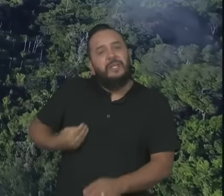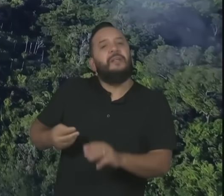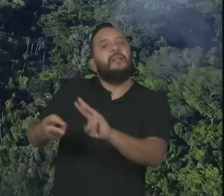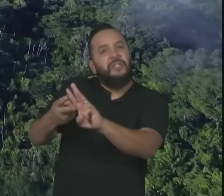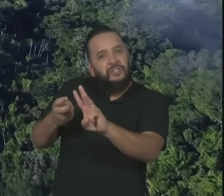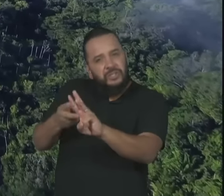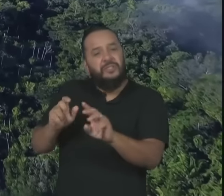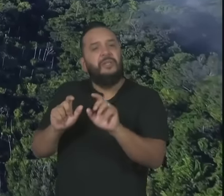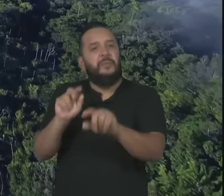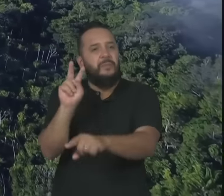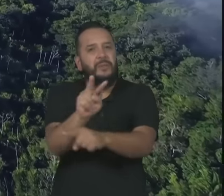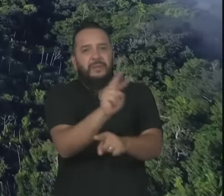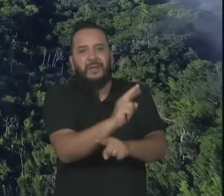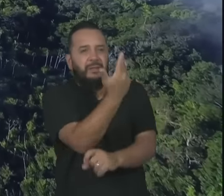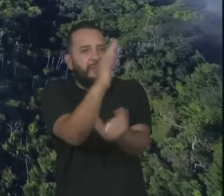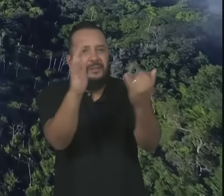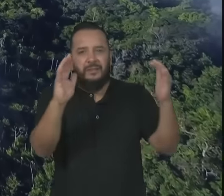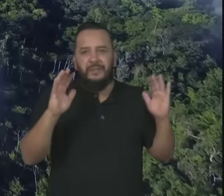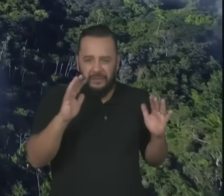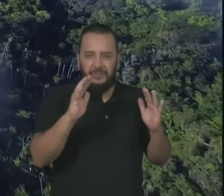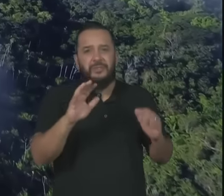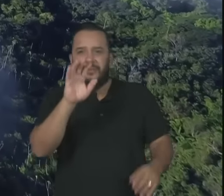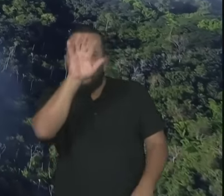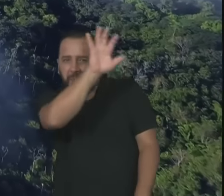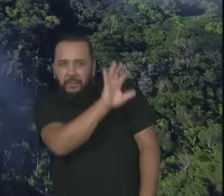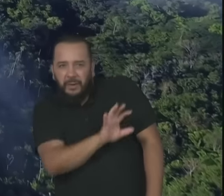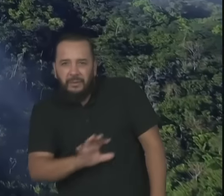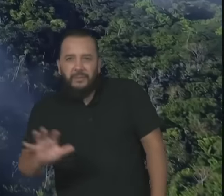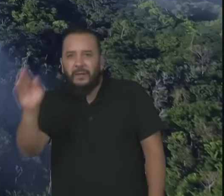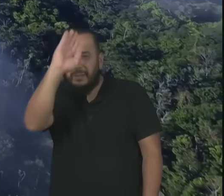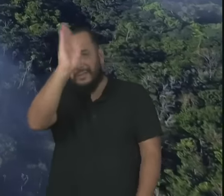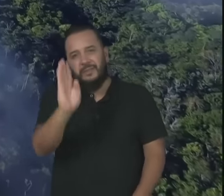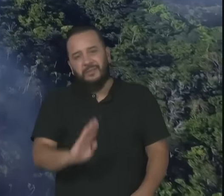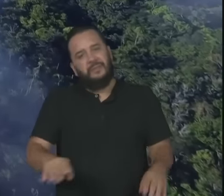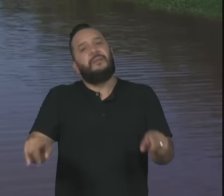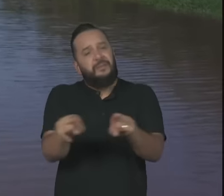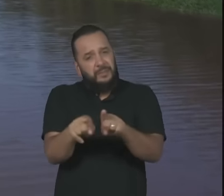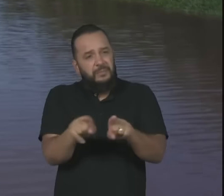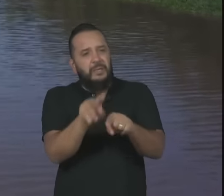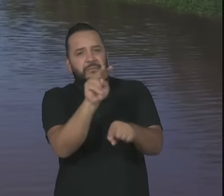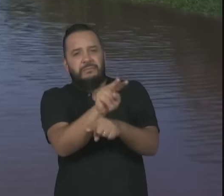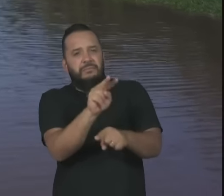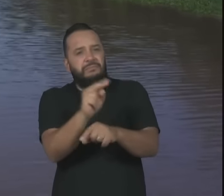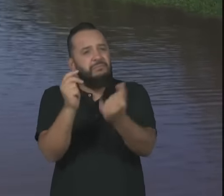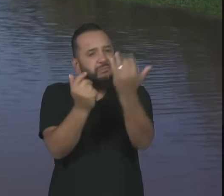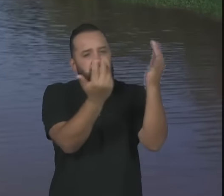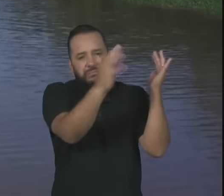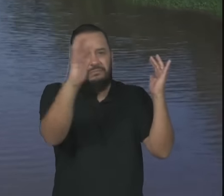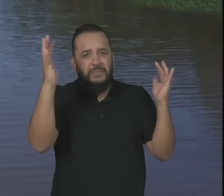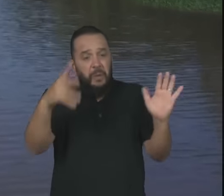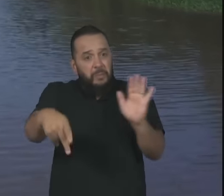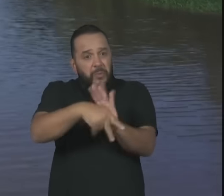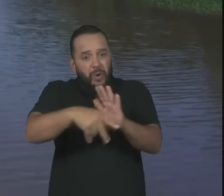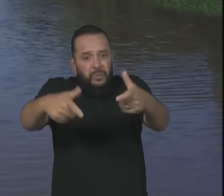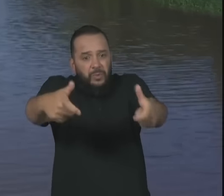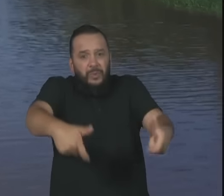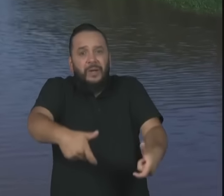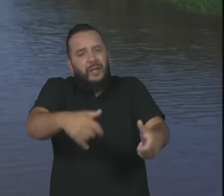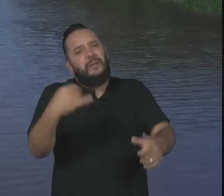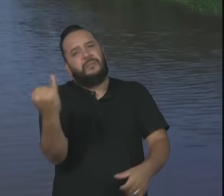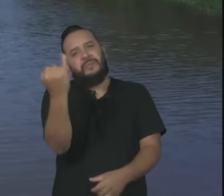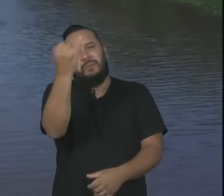em diversos biomas e manter a vegetação natural, inclusive das florestas, é fundamental para ajudar a conter